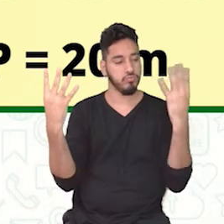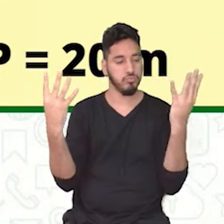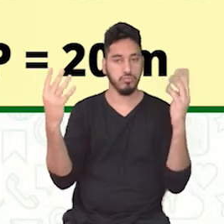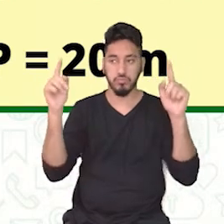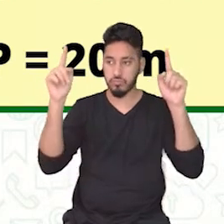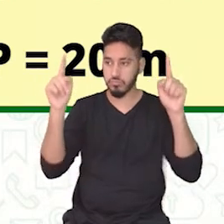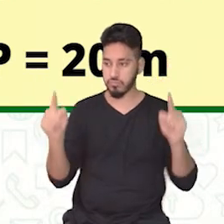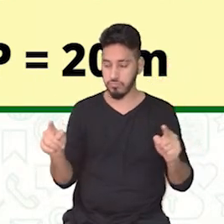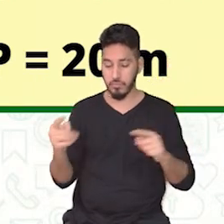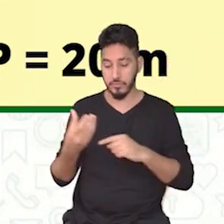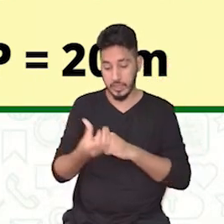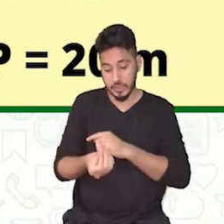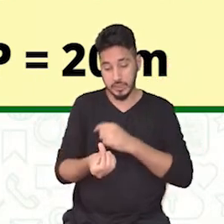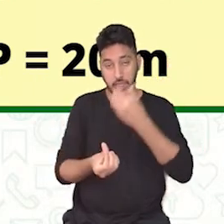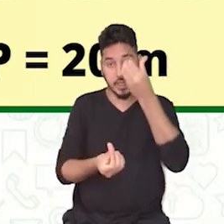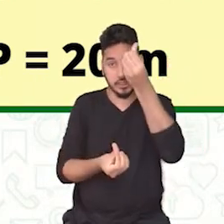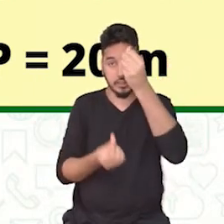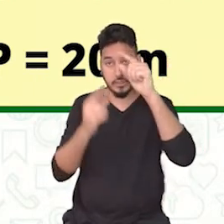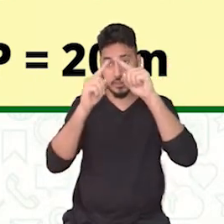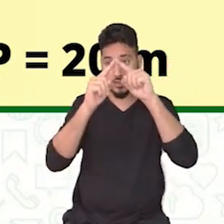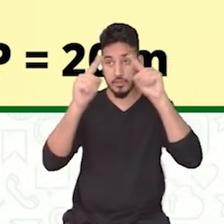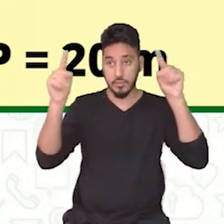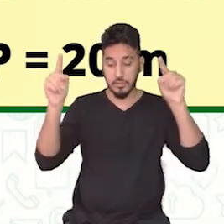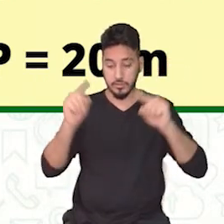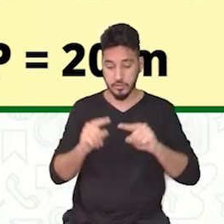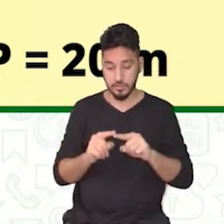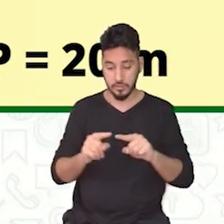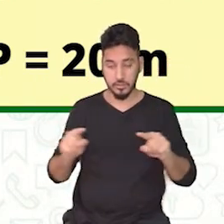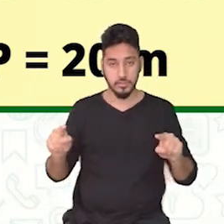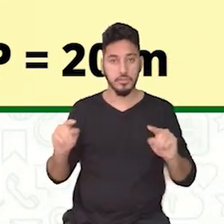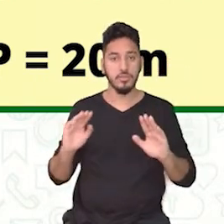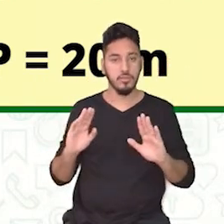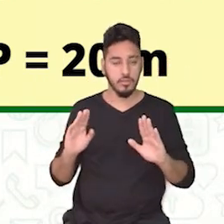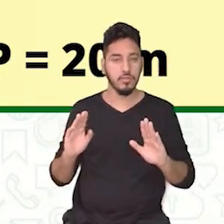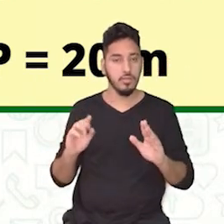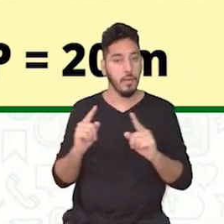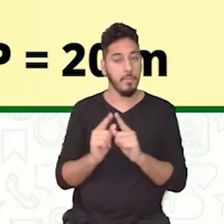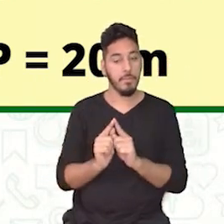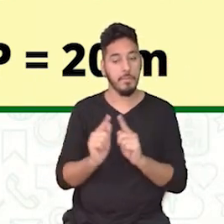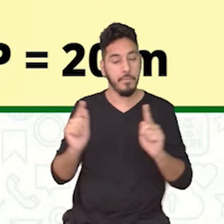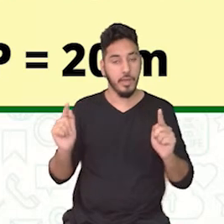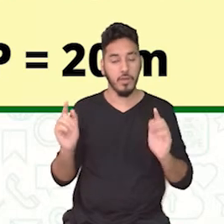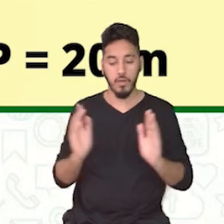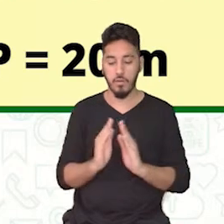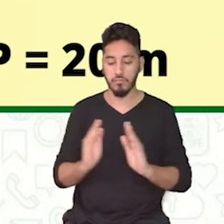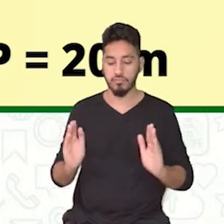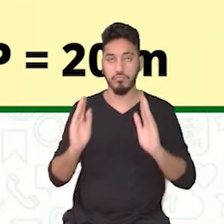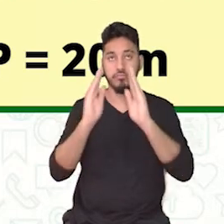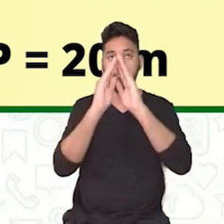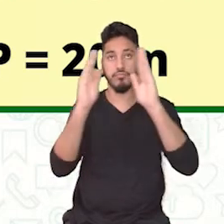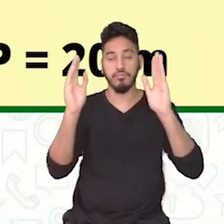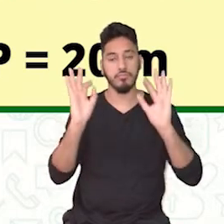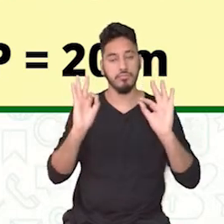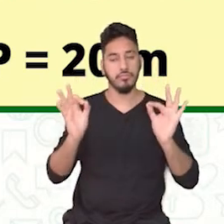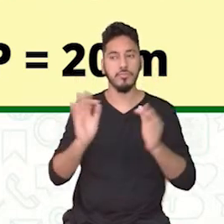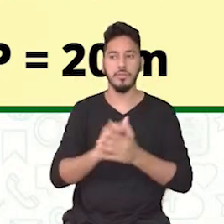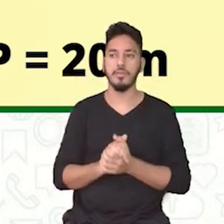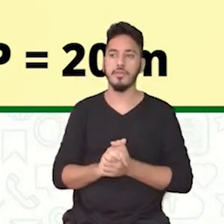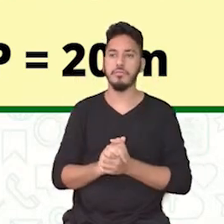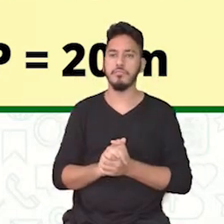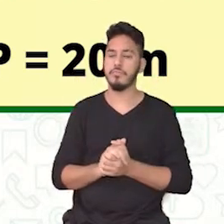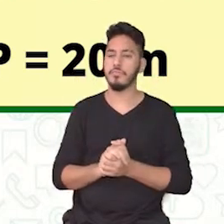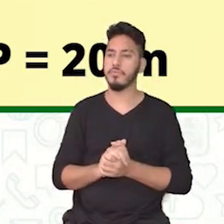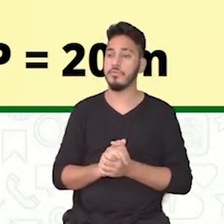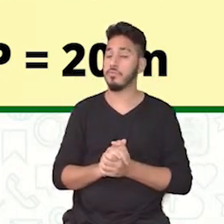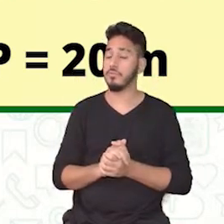isso? 6 metros na medida maior, né, no comprimento, não é isso? E,